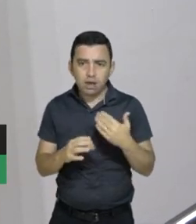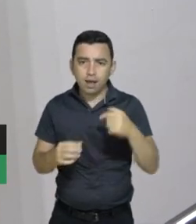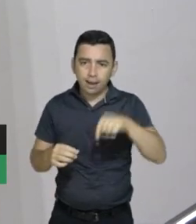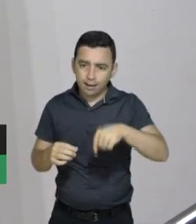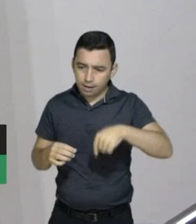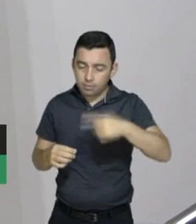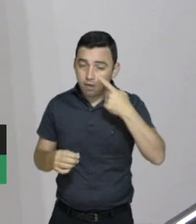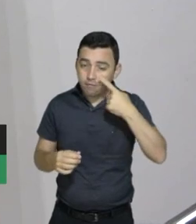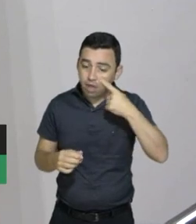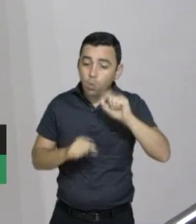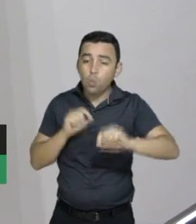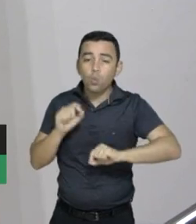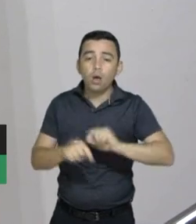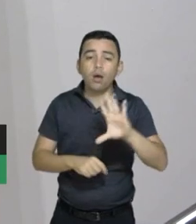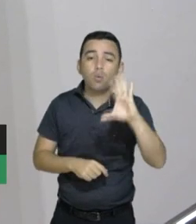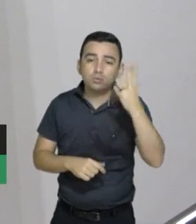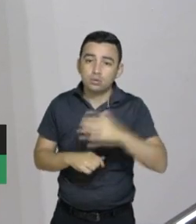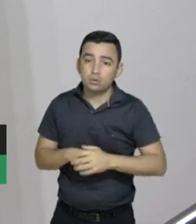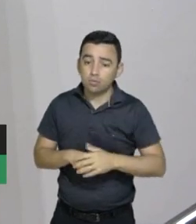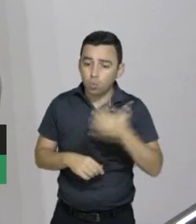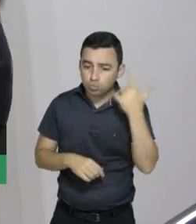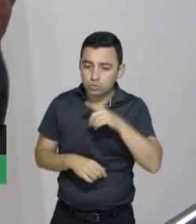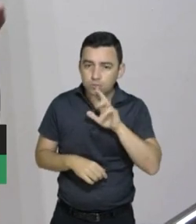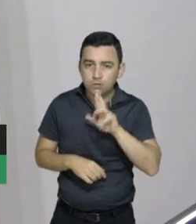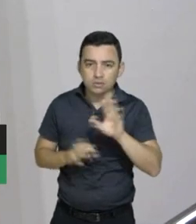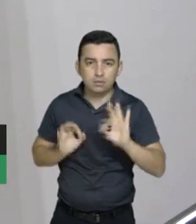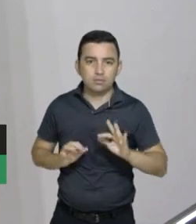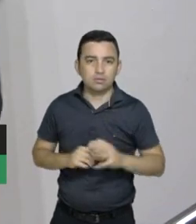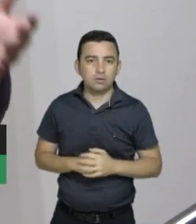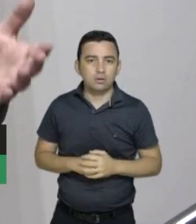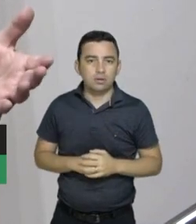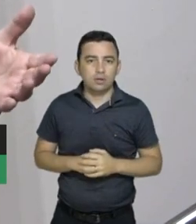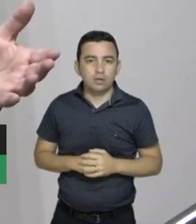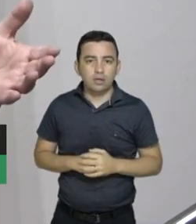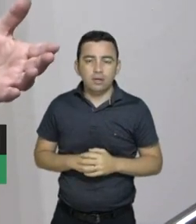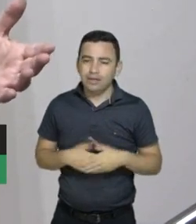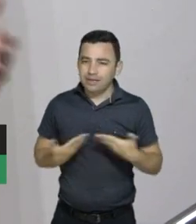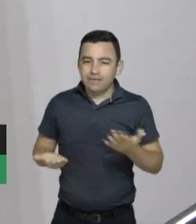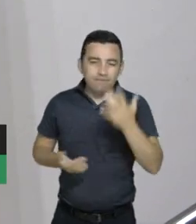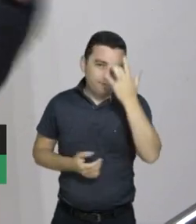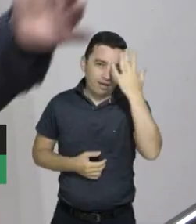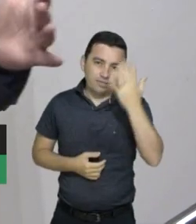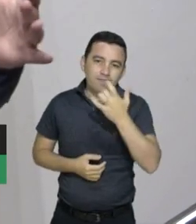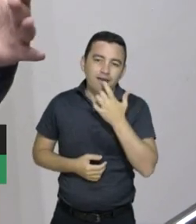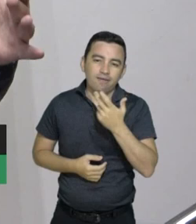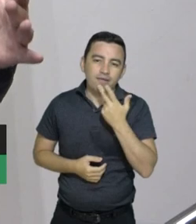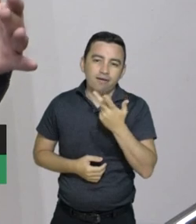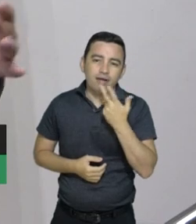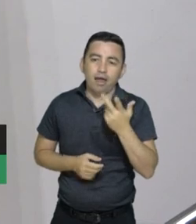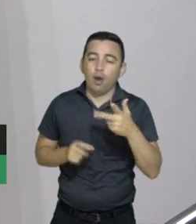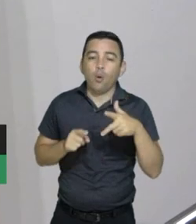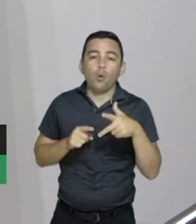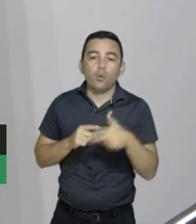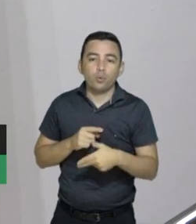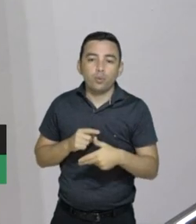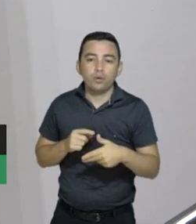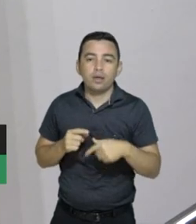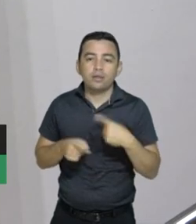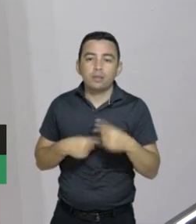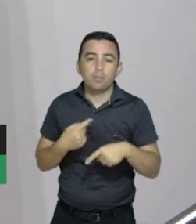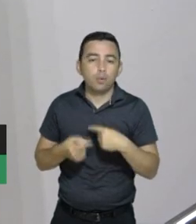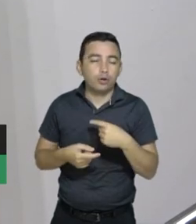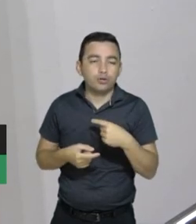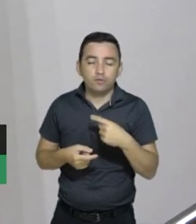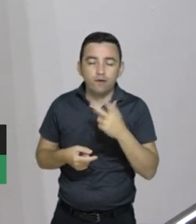aconteceu e aí sim teríamos uma resposta mas é muito falar muito fácil falar e foi cortado e não se disse o motivo